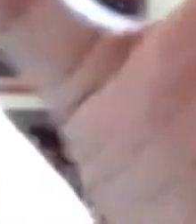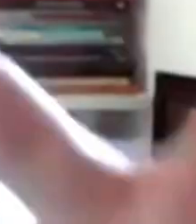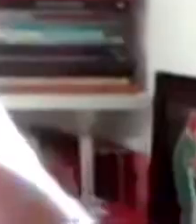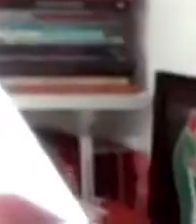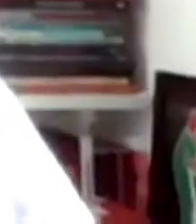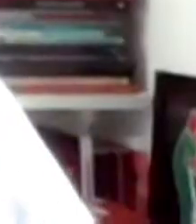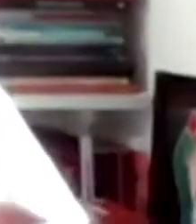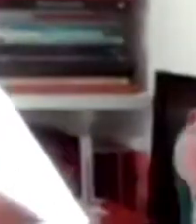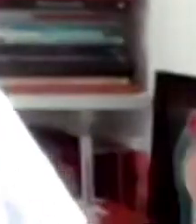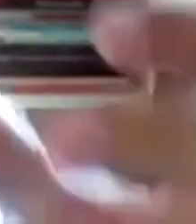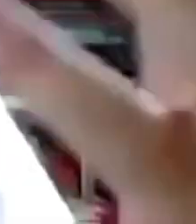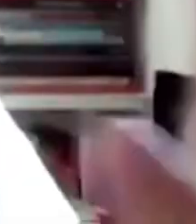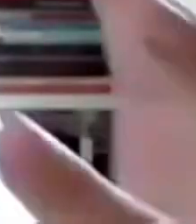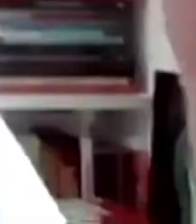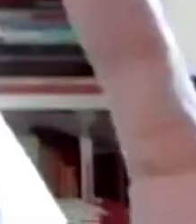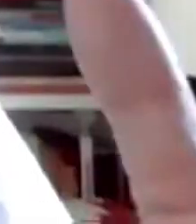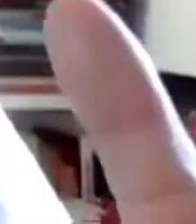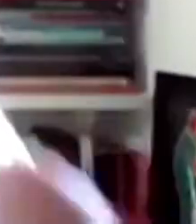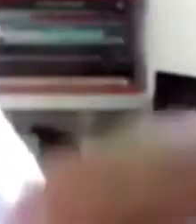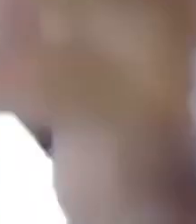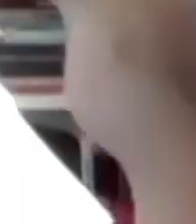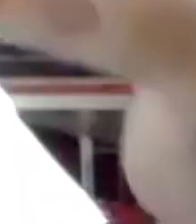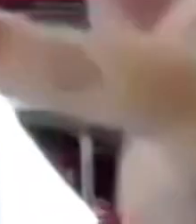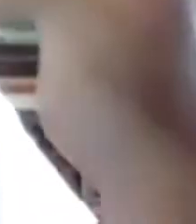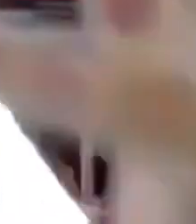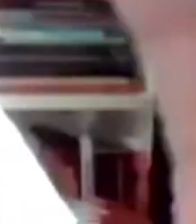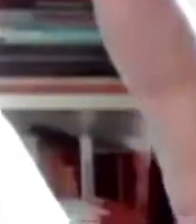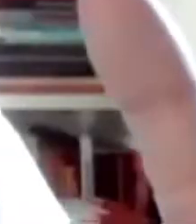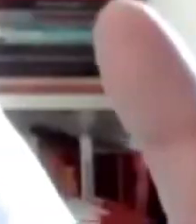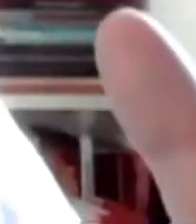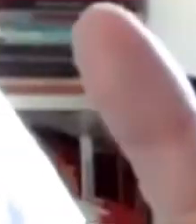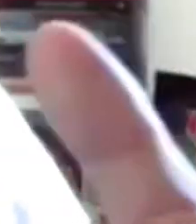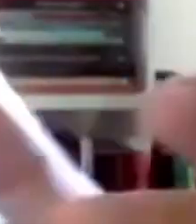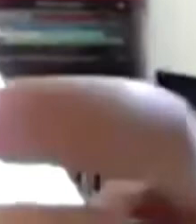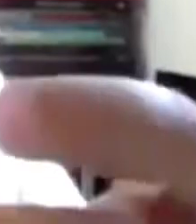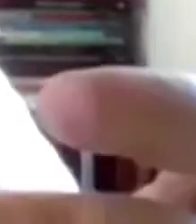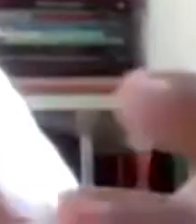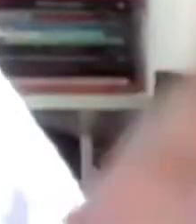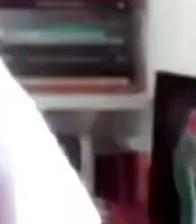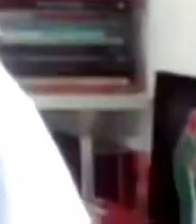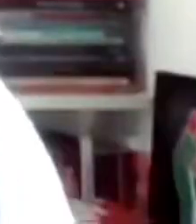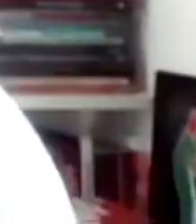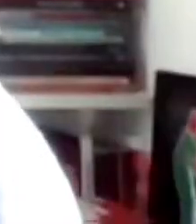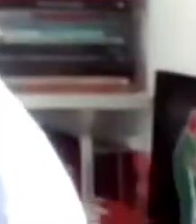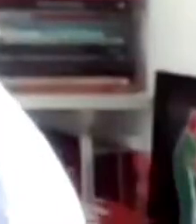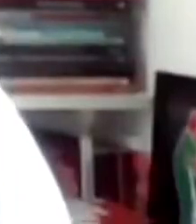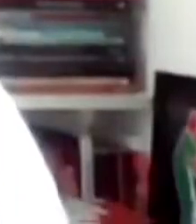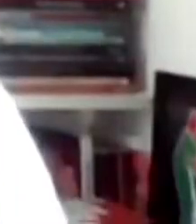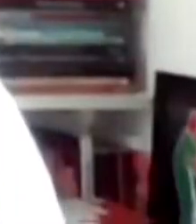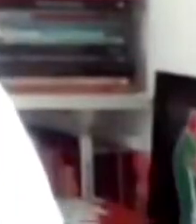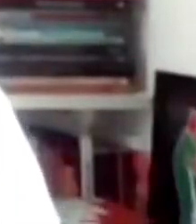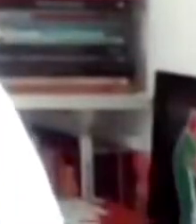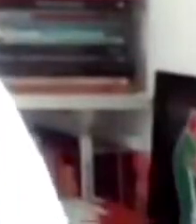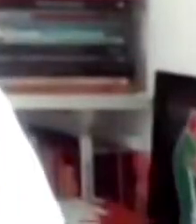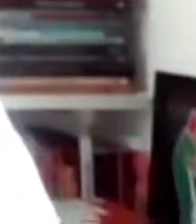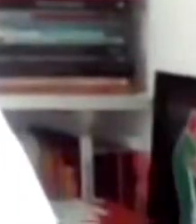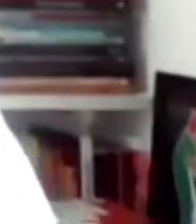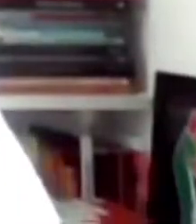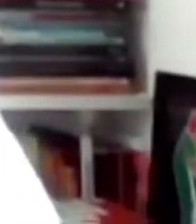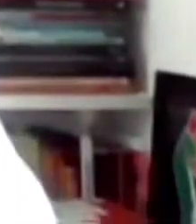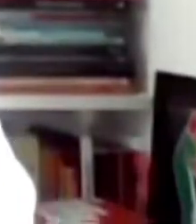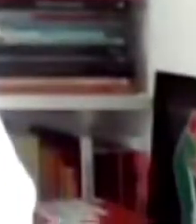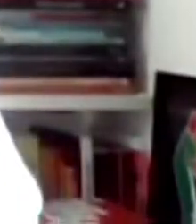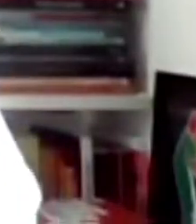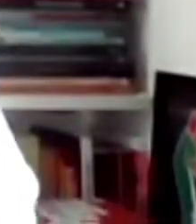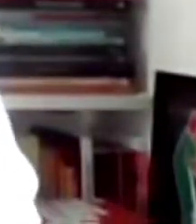compatibiliza a legislação educacional, toda essa concepção da educação infantil com os princípios da administração pública. E aí a